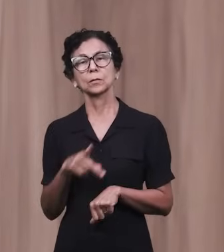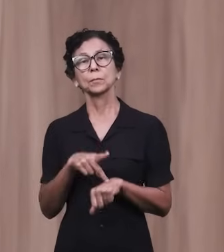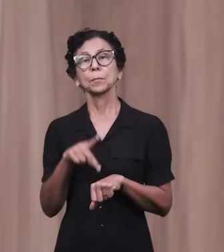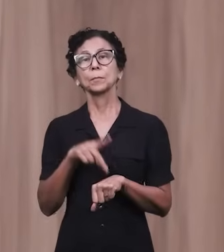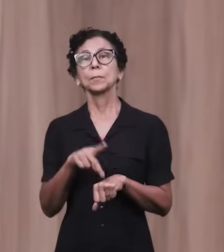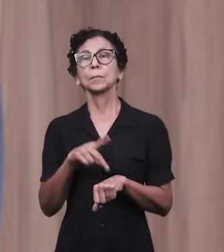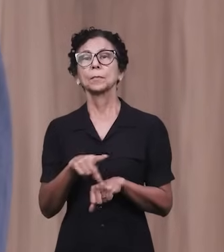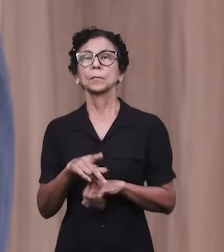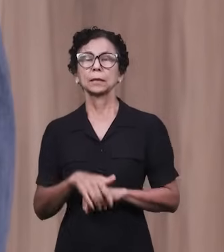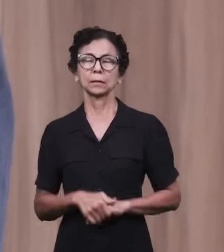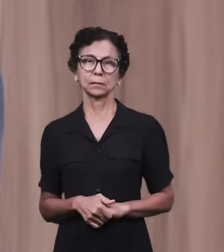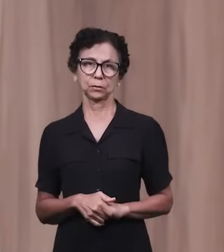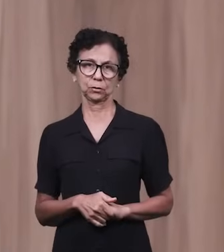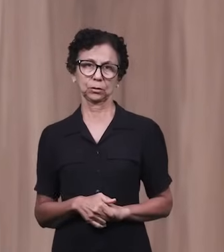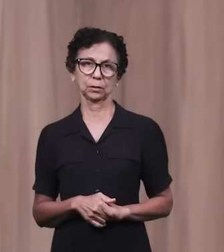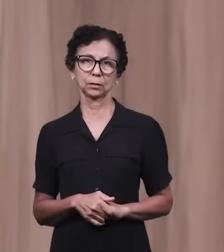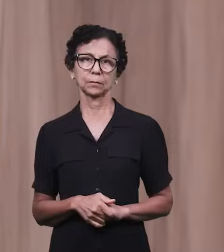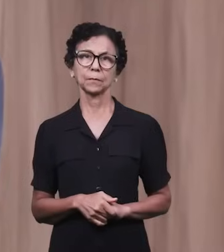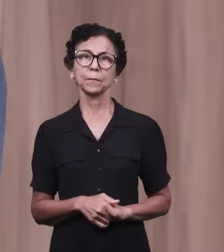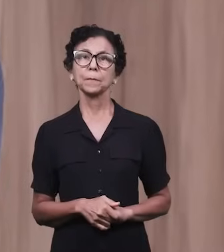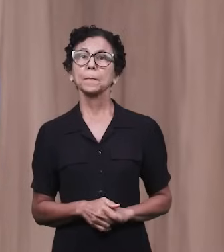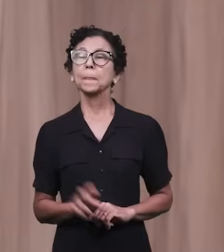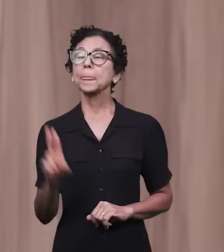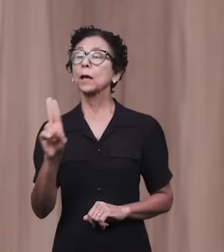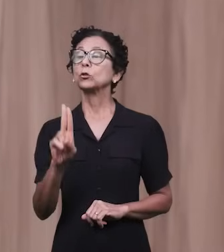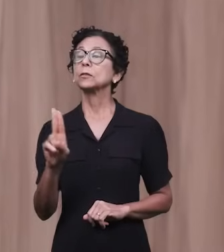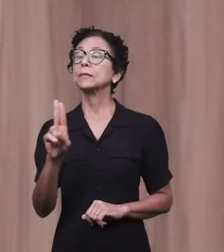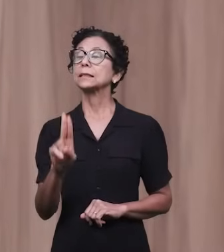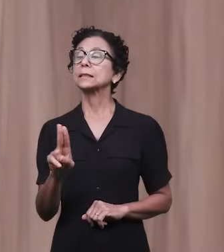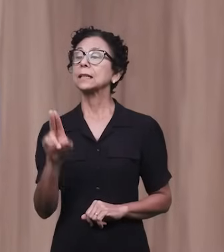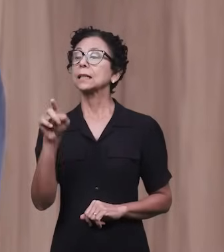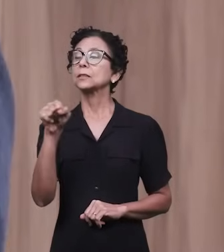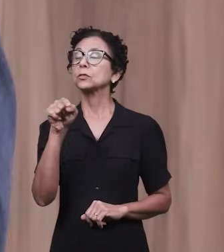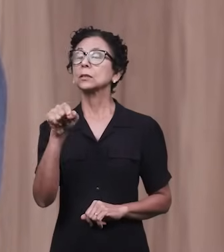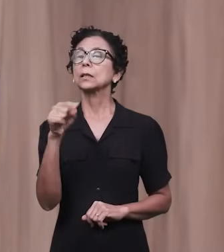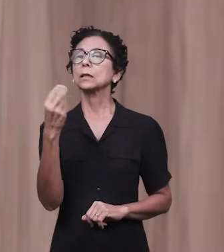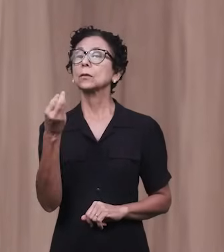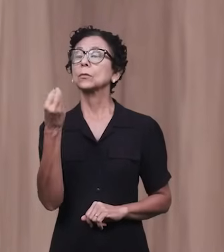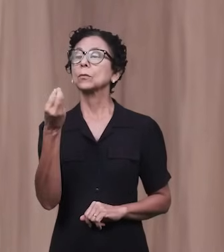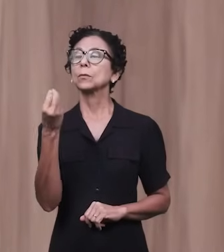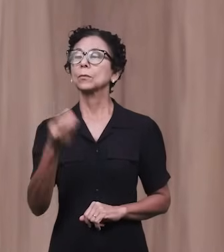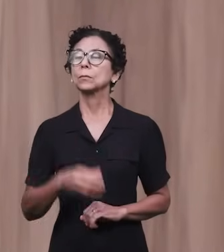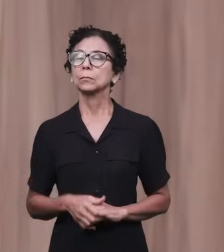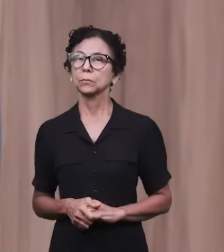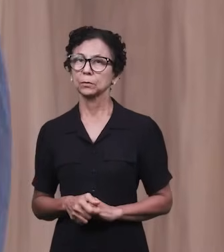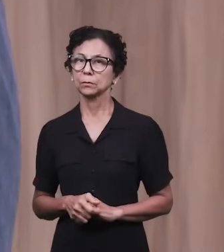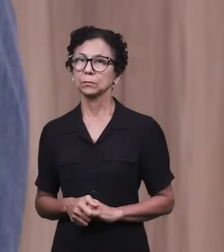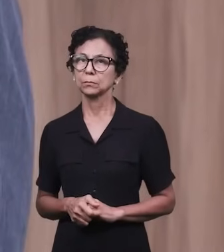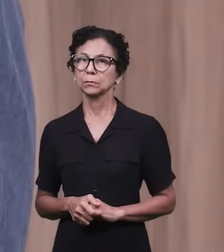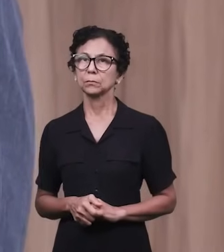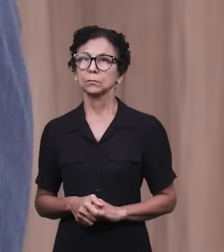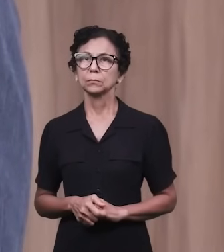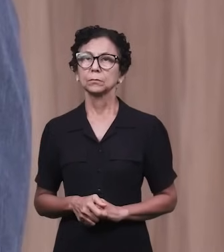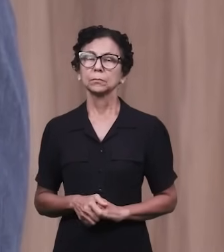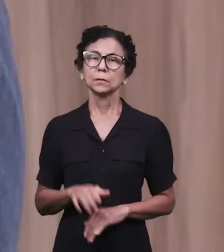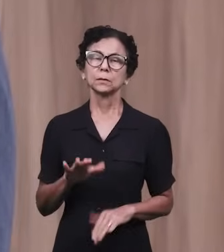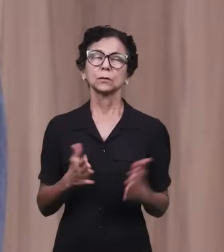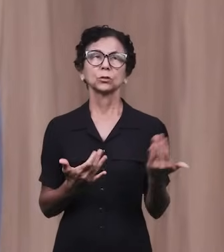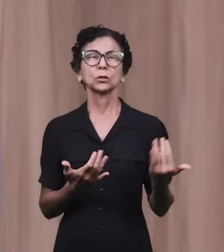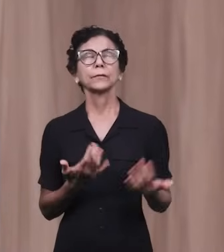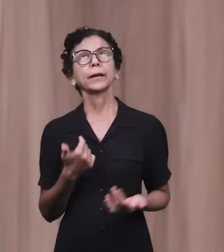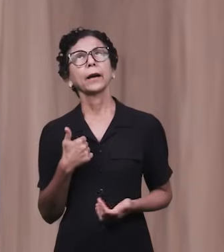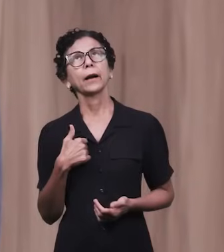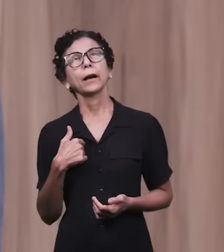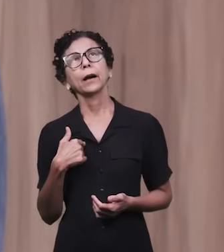é lá na escola, como que é lá na universidade, como que é no mercado de trabalho, que caminho eu vou seguir? Porque muitas vezes o jovem fala, eu quero